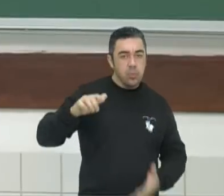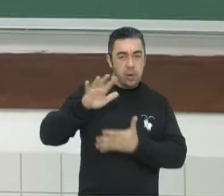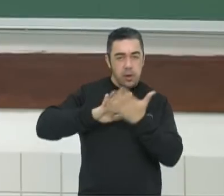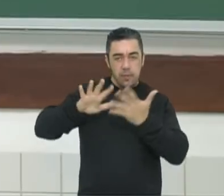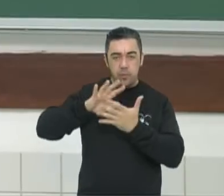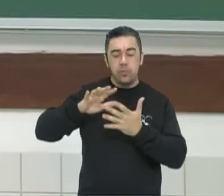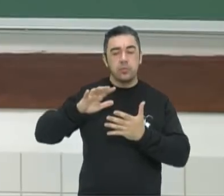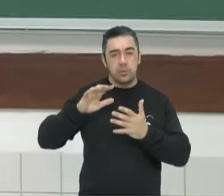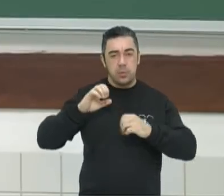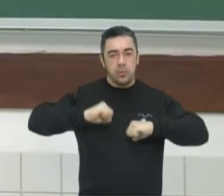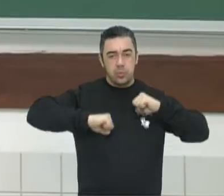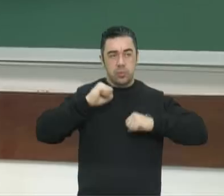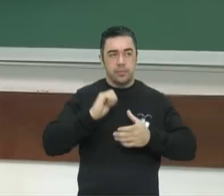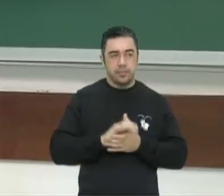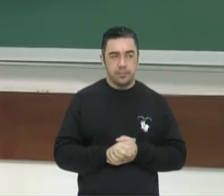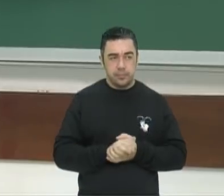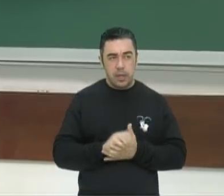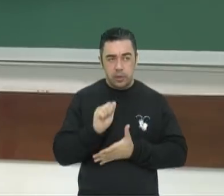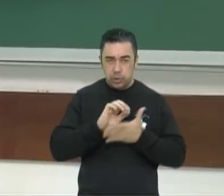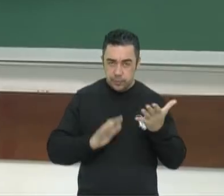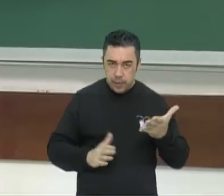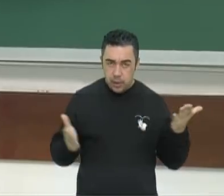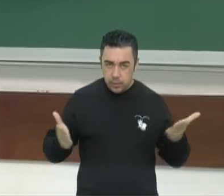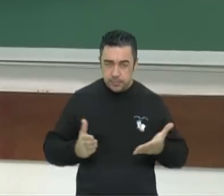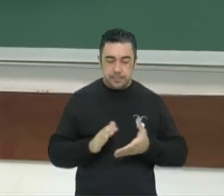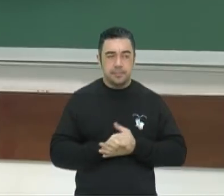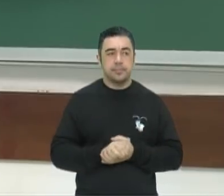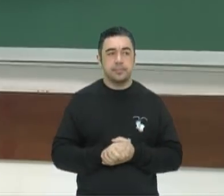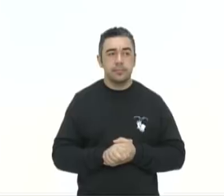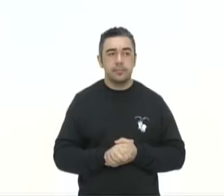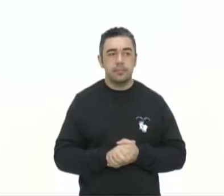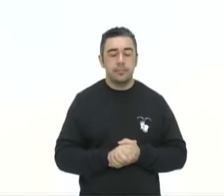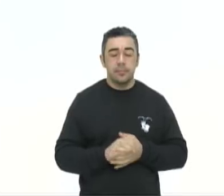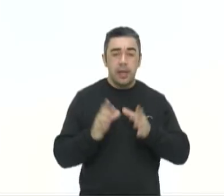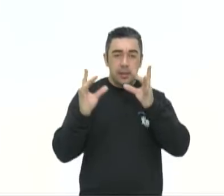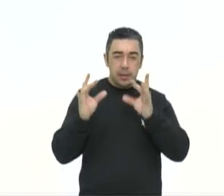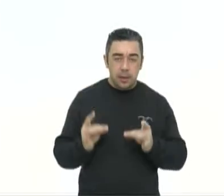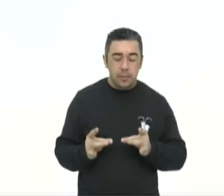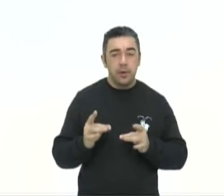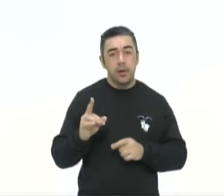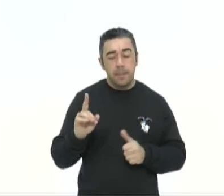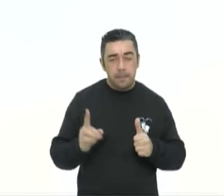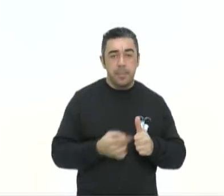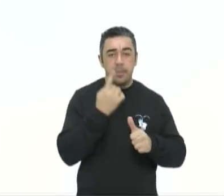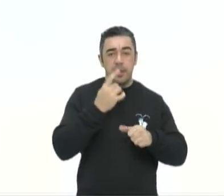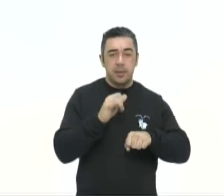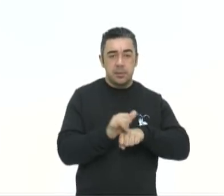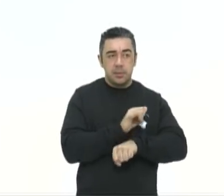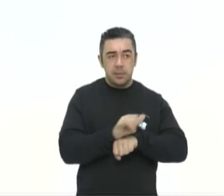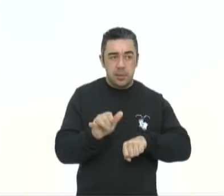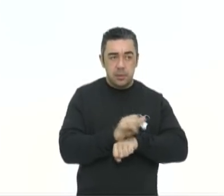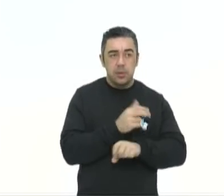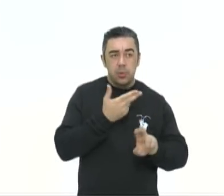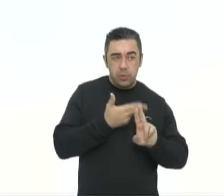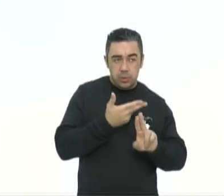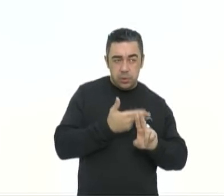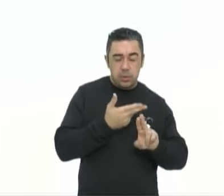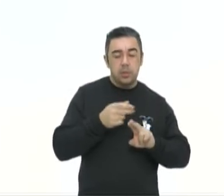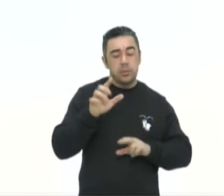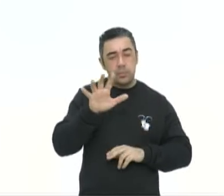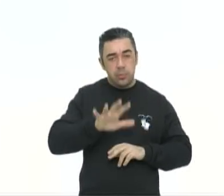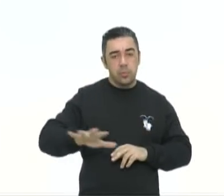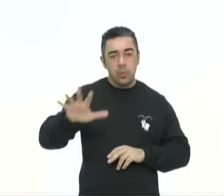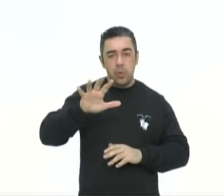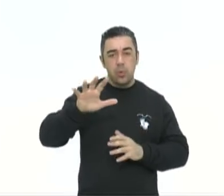Industrial. Gente, vamos para a atividade agora? Descreva uma das primeiras estratégias utilizadas pelos